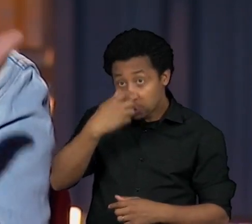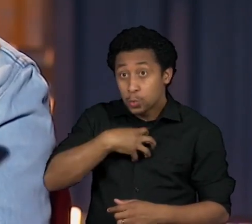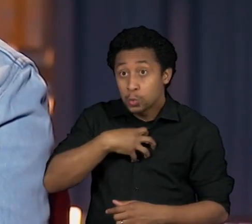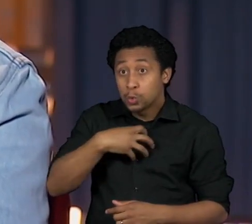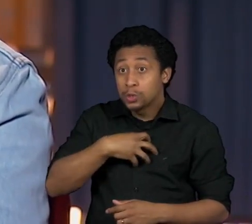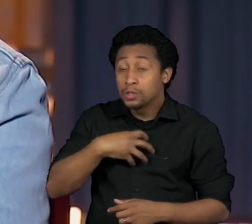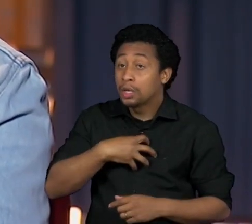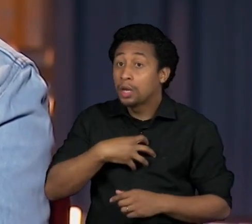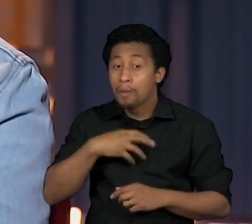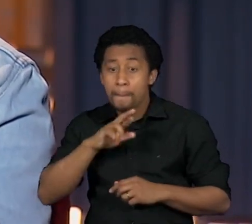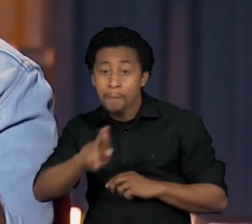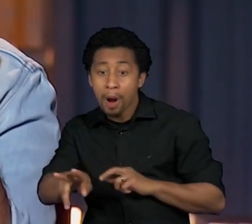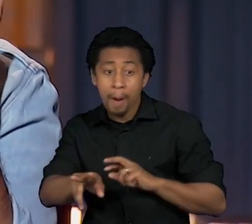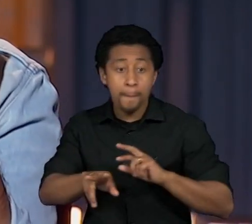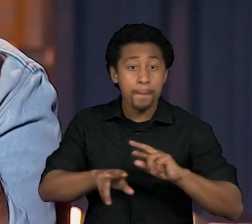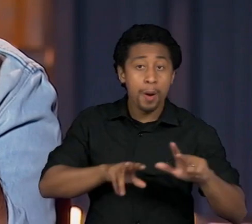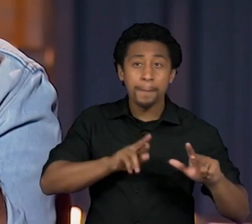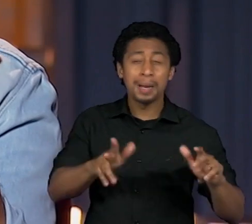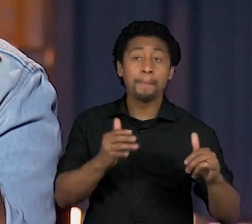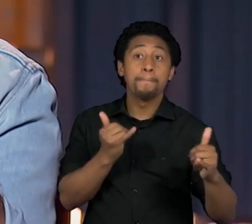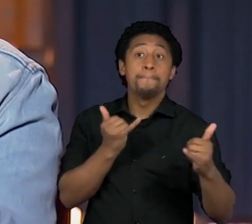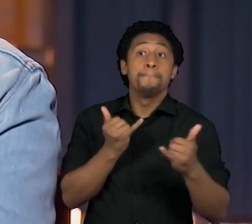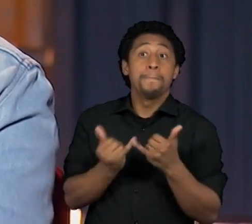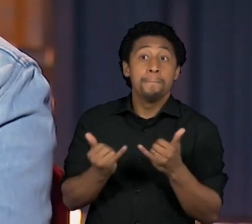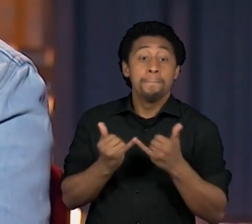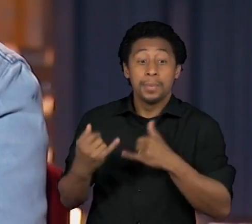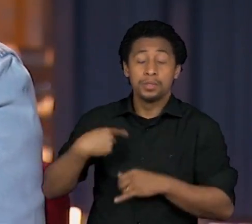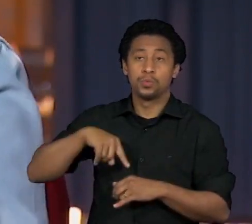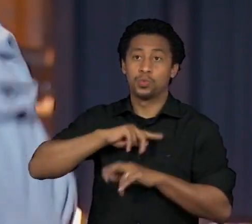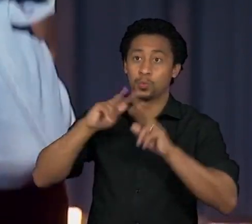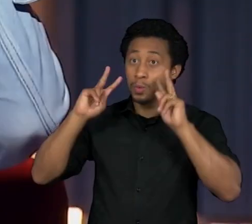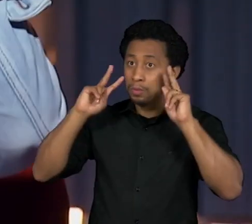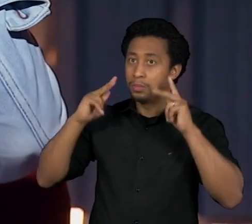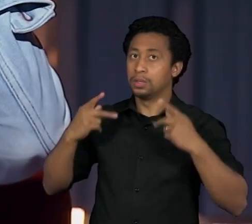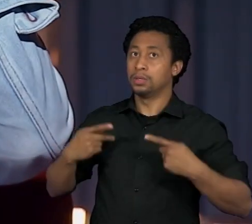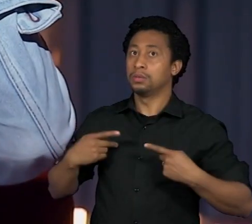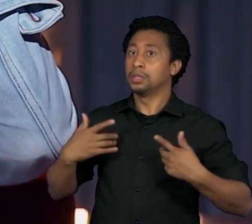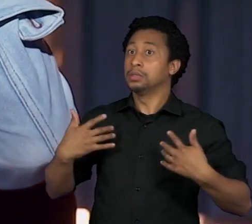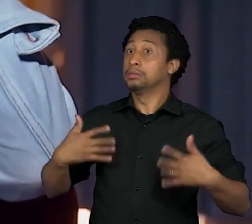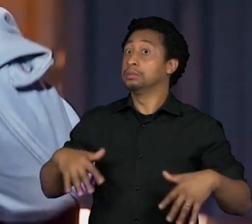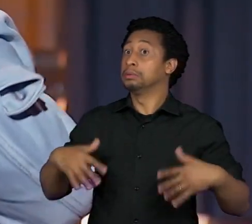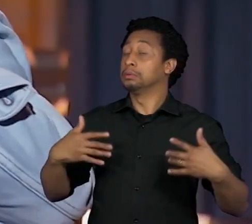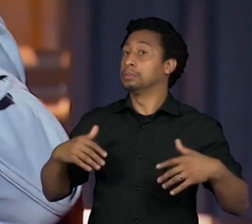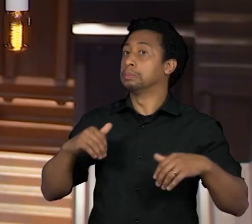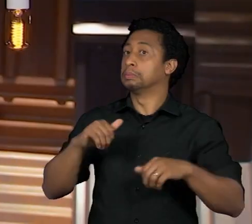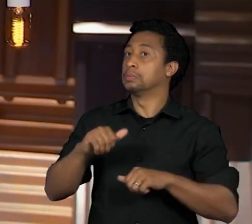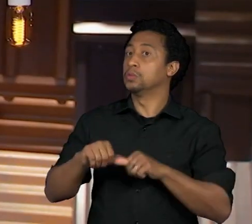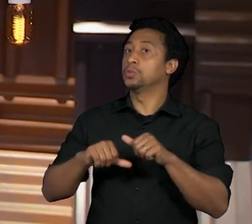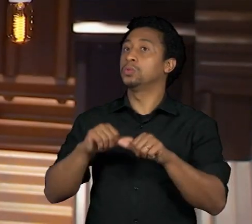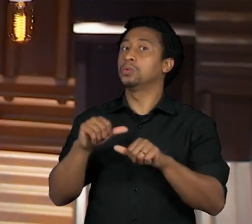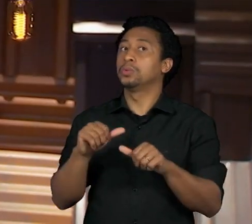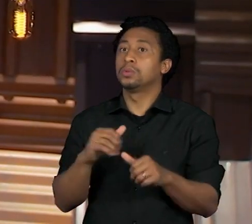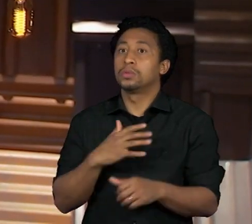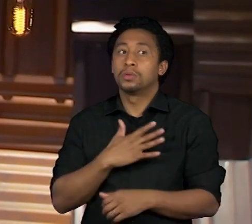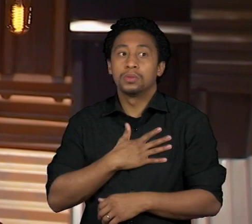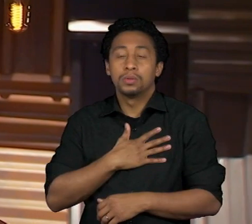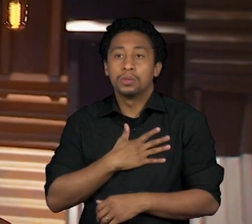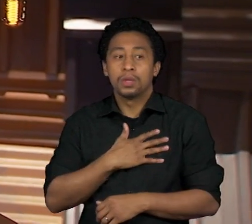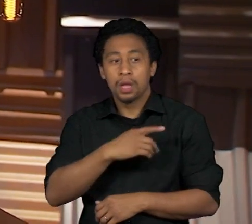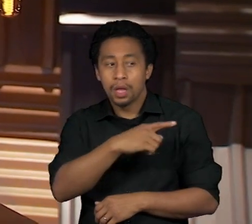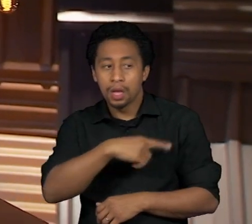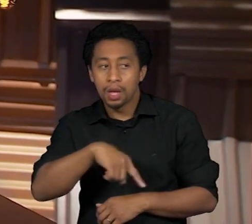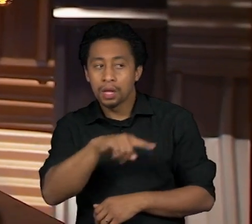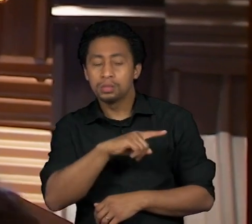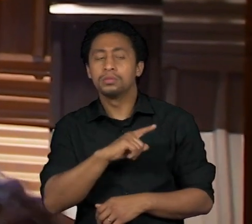de funcionamento mental que podem se assemelhar ao nosso de alguma forma, essa barra é movida. Não, eles têm símbolo, mas eles não têm um certo tipo